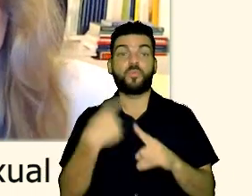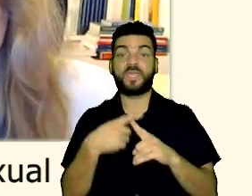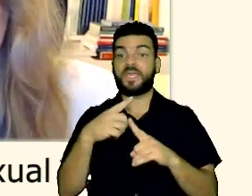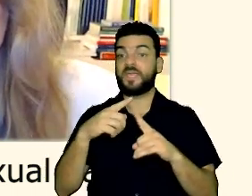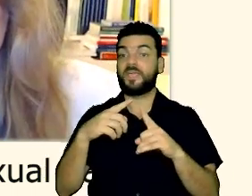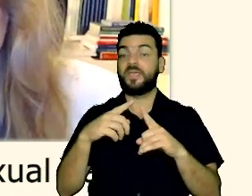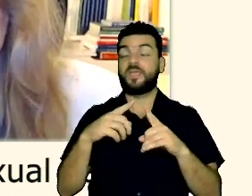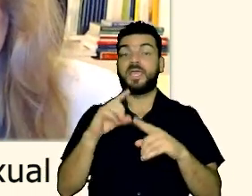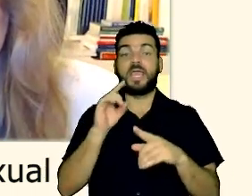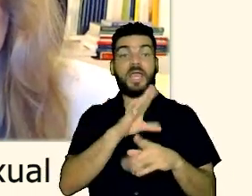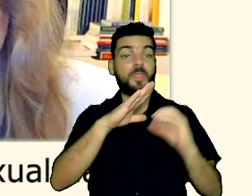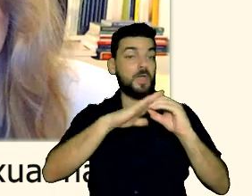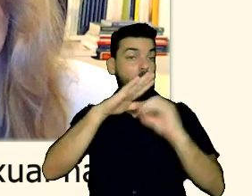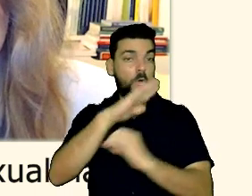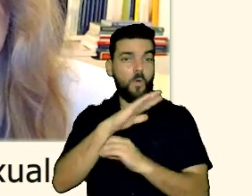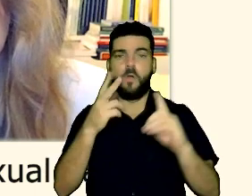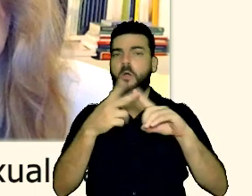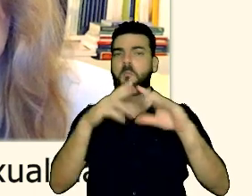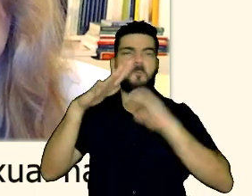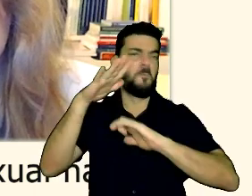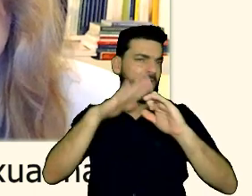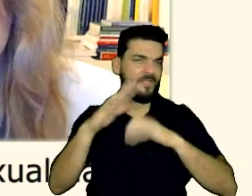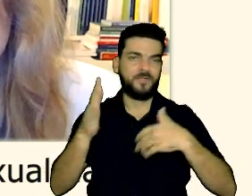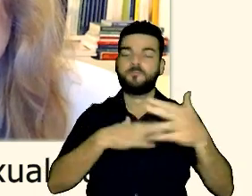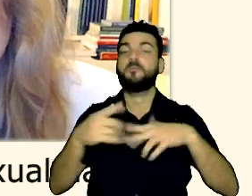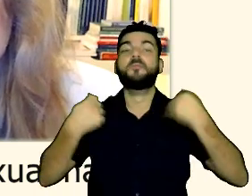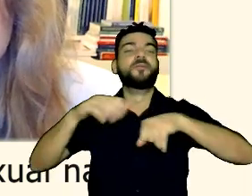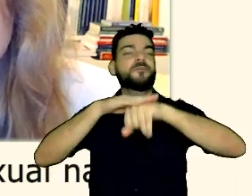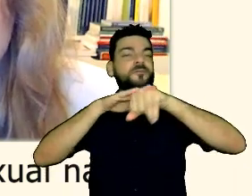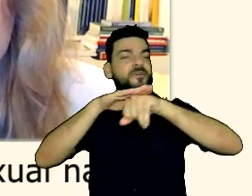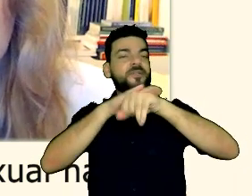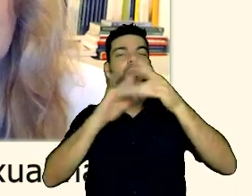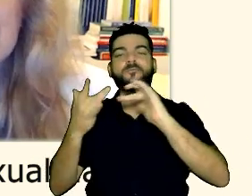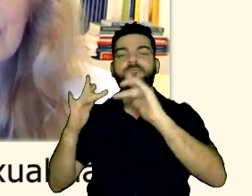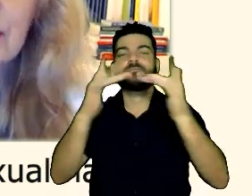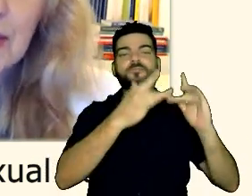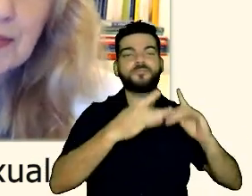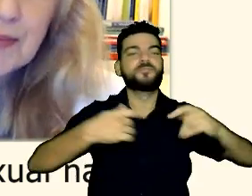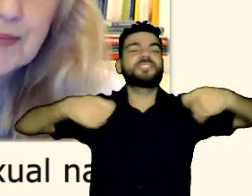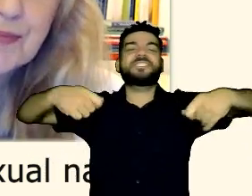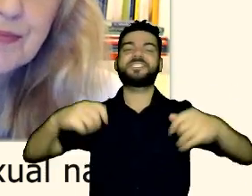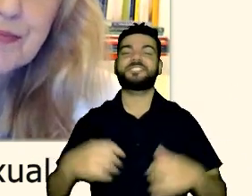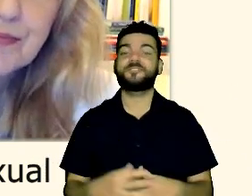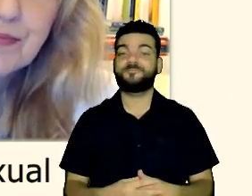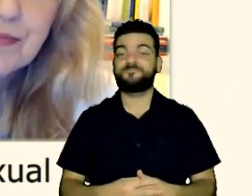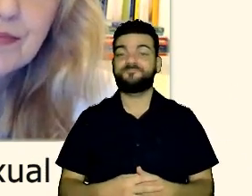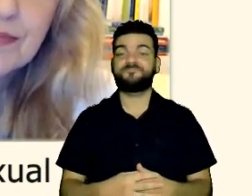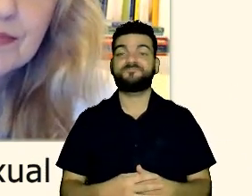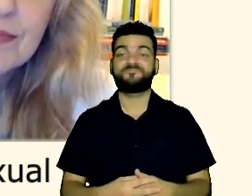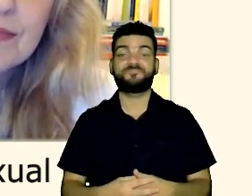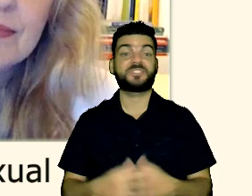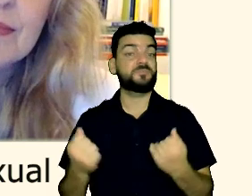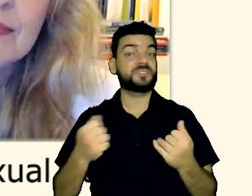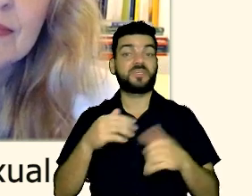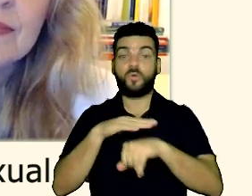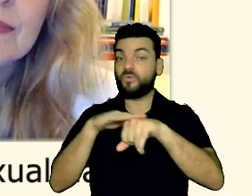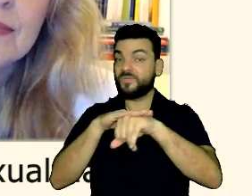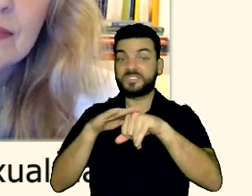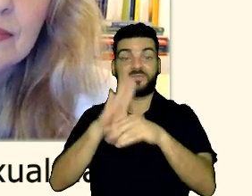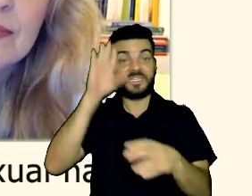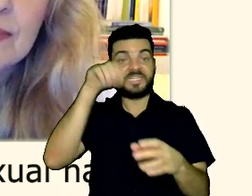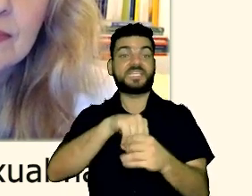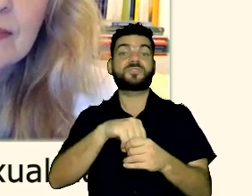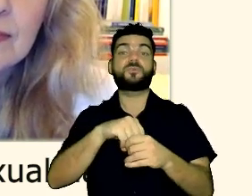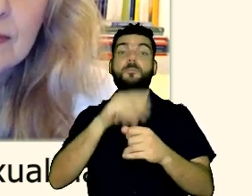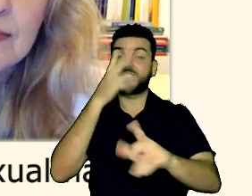coisa está avançada, né? Realmente, essa é... A verdade é que a instituição precisa